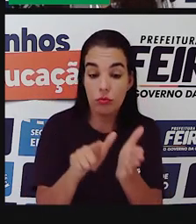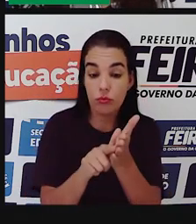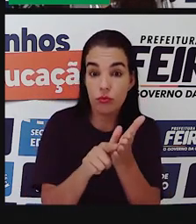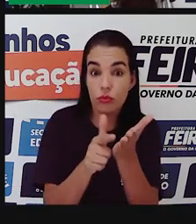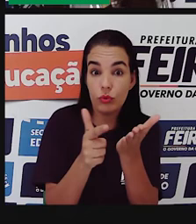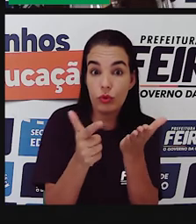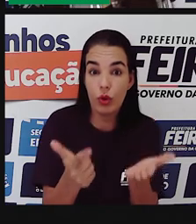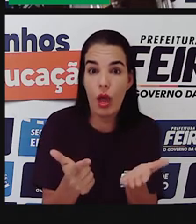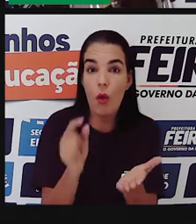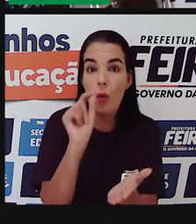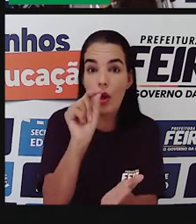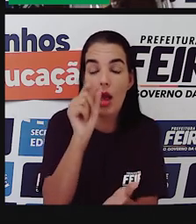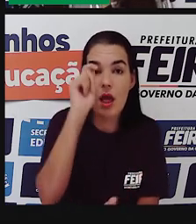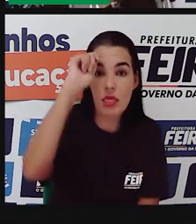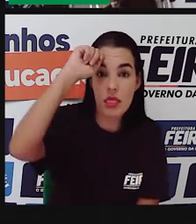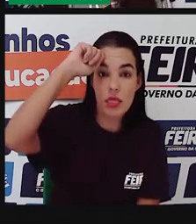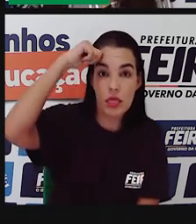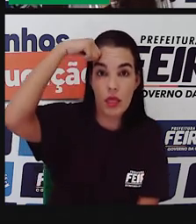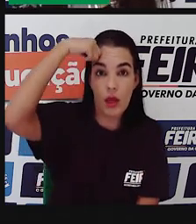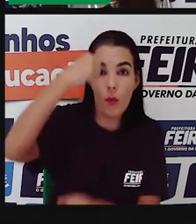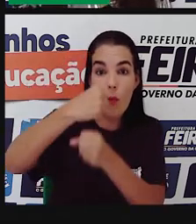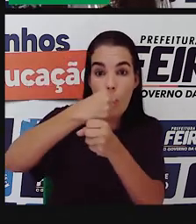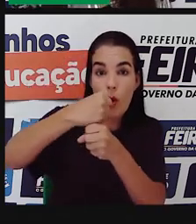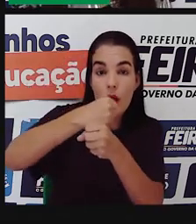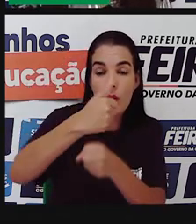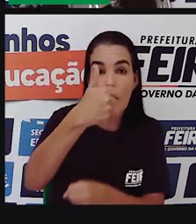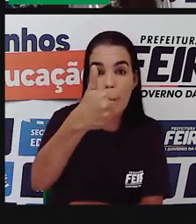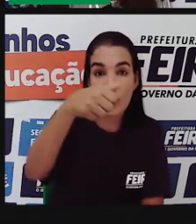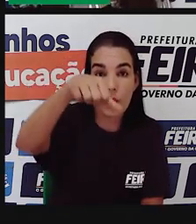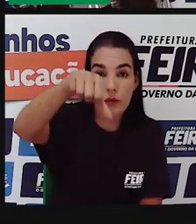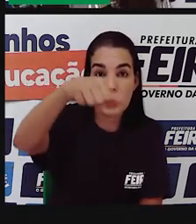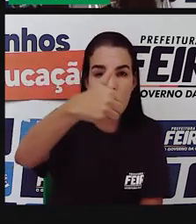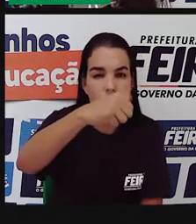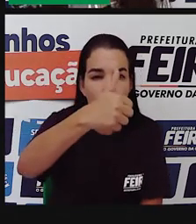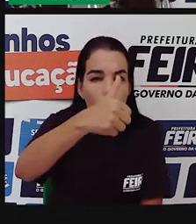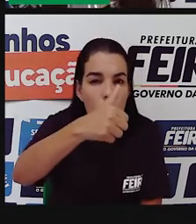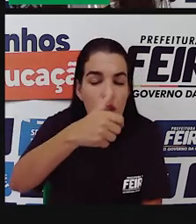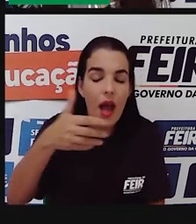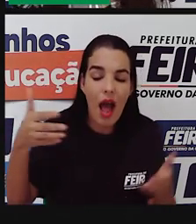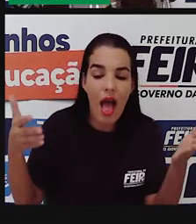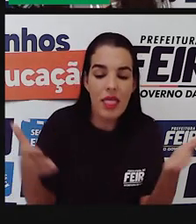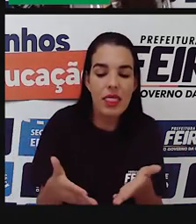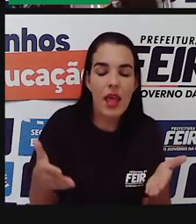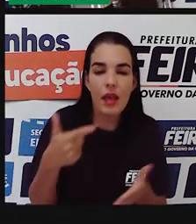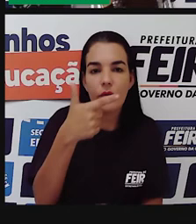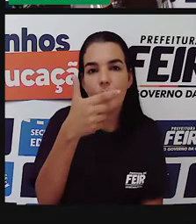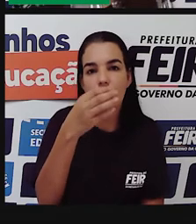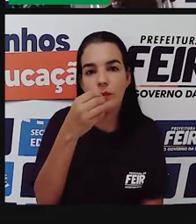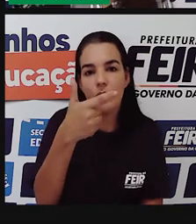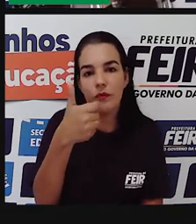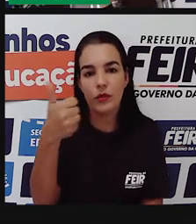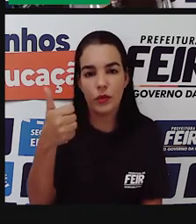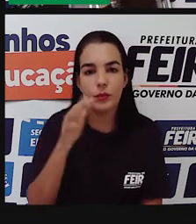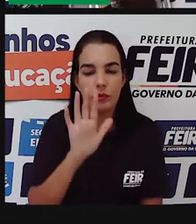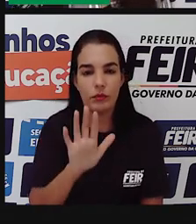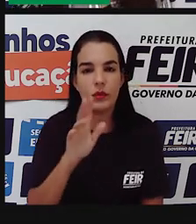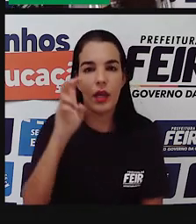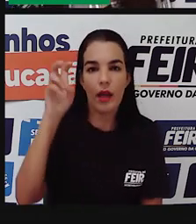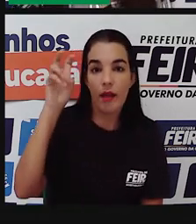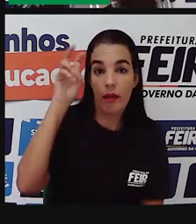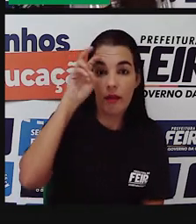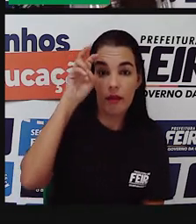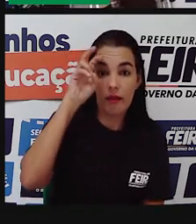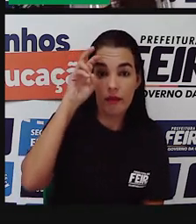O Negro, de 1911 a 2021. Quinta-feira,